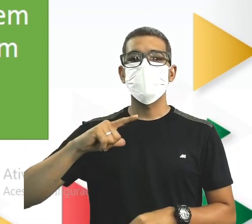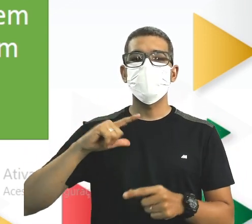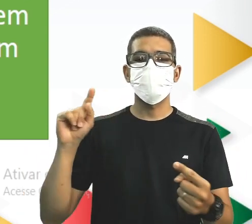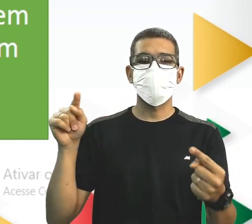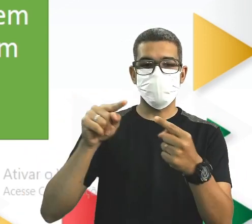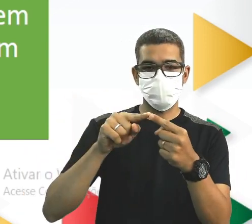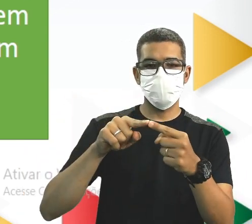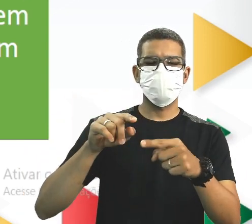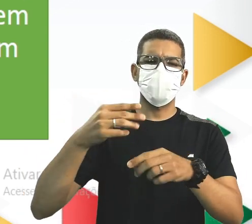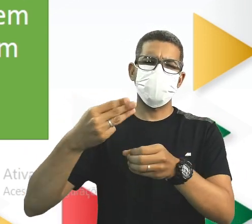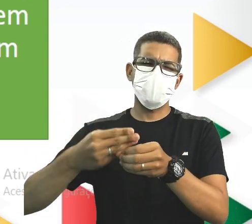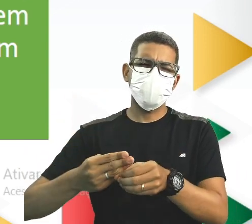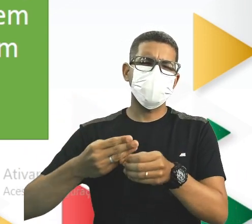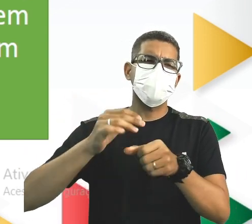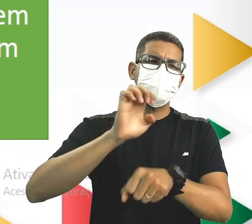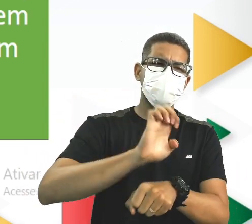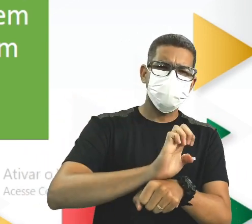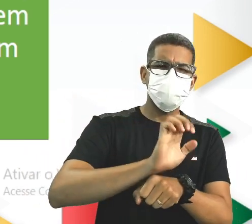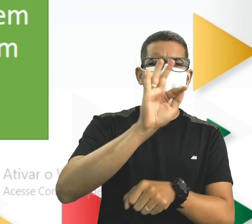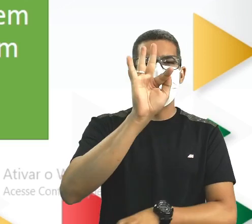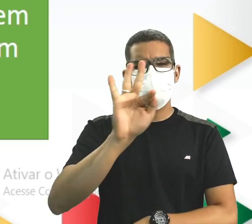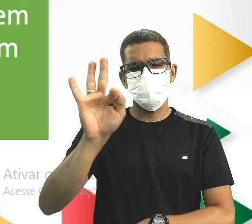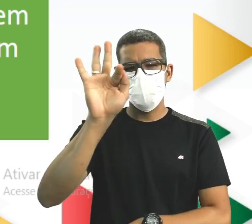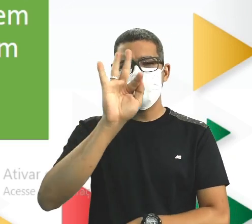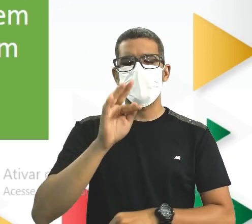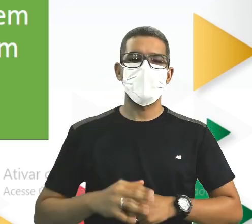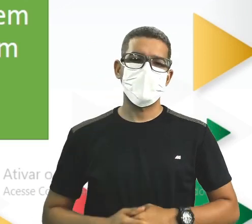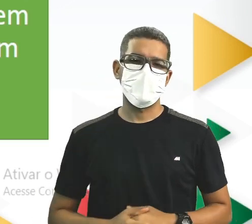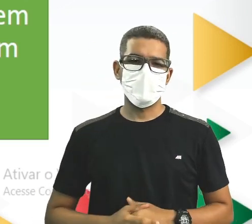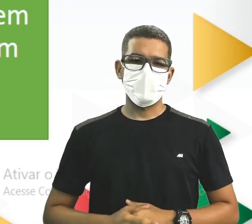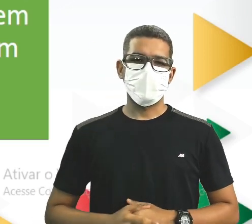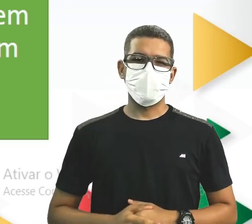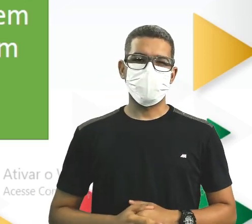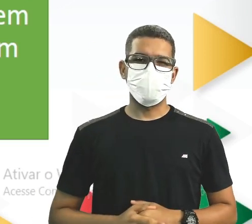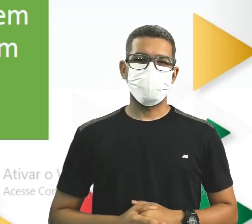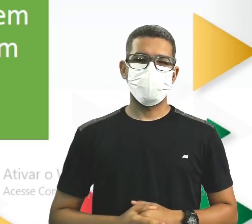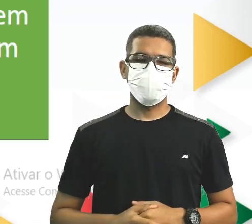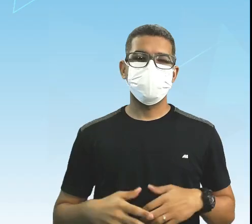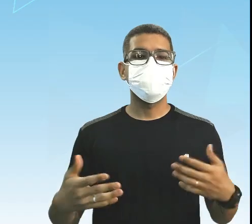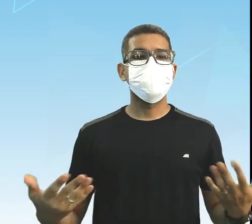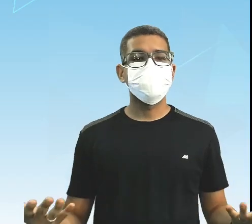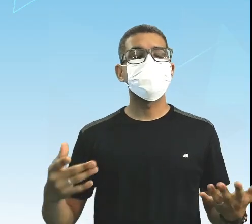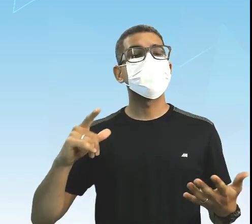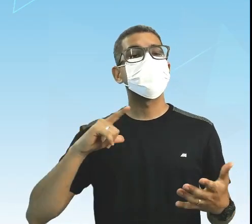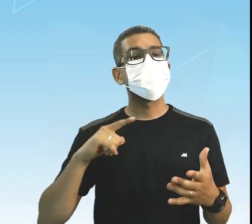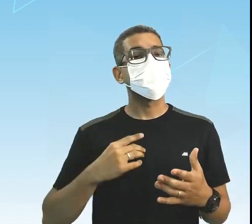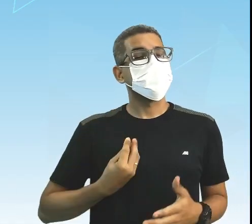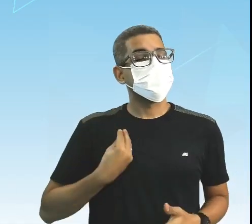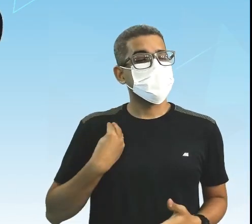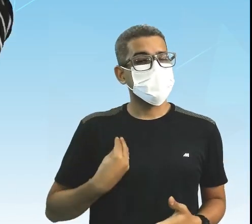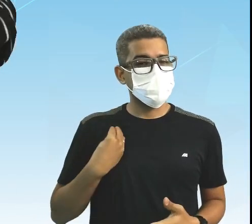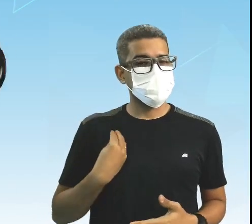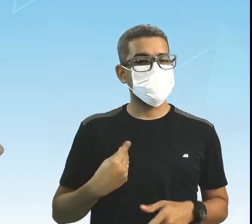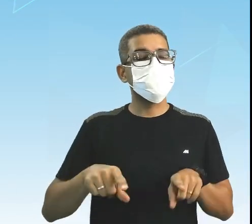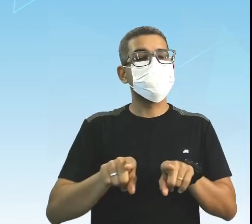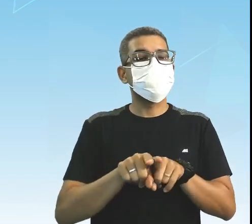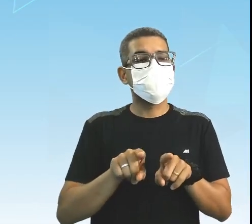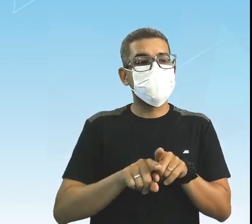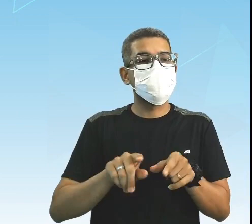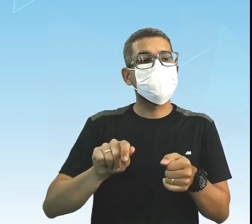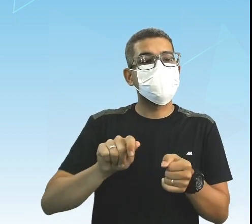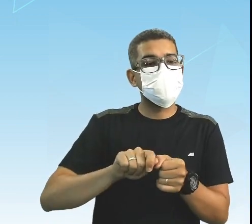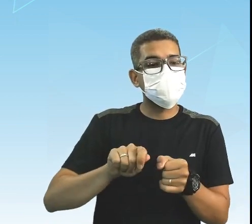esfera municipal, estadual ou federal, certo? Ela ainda vai existir e vai